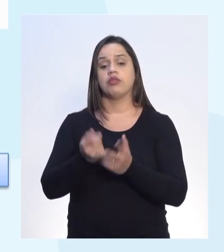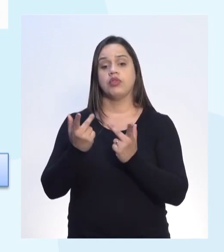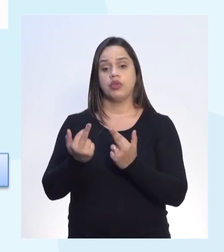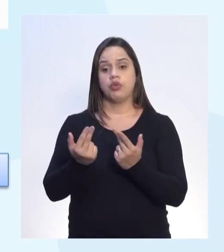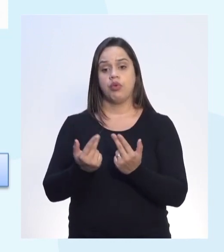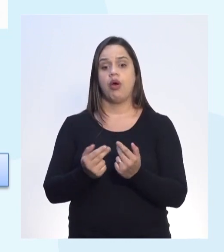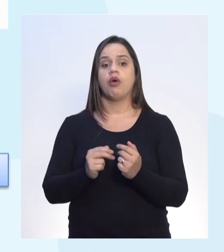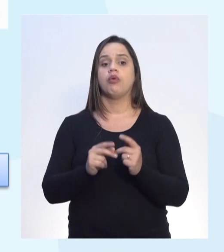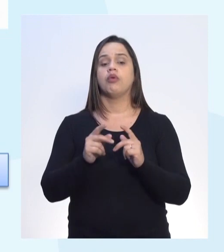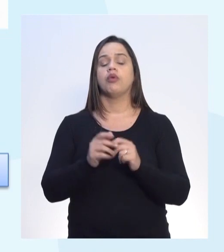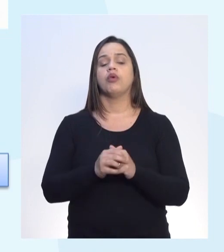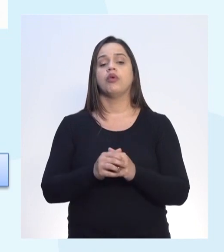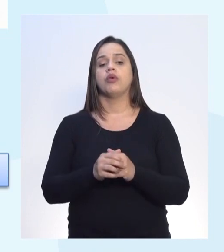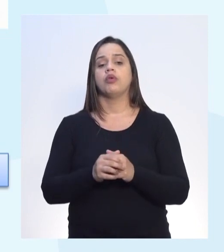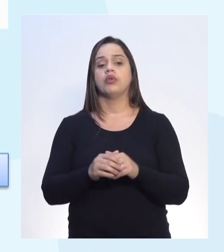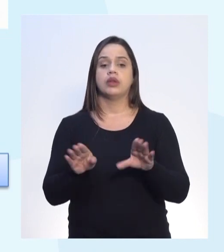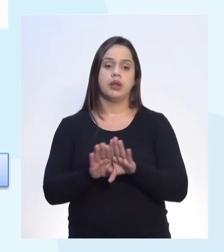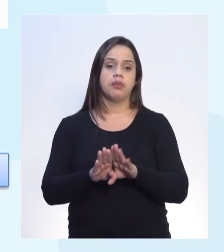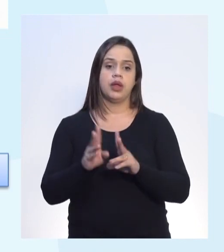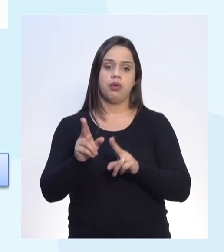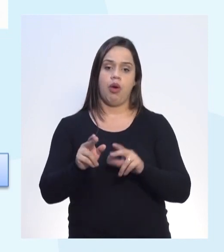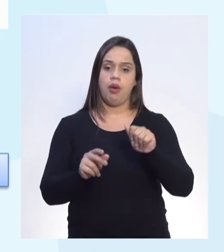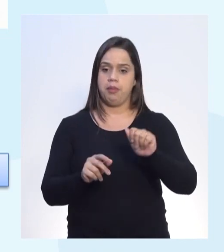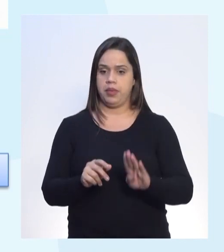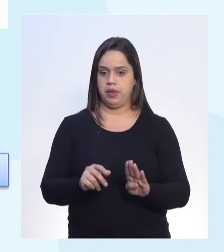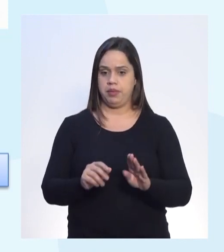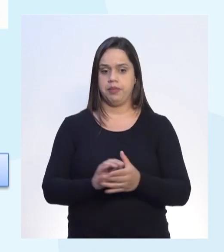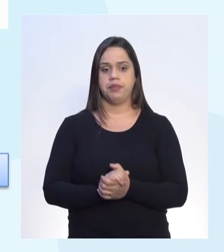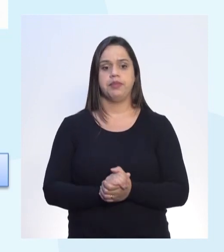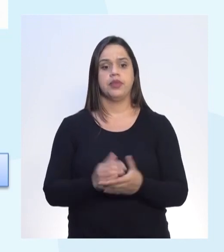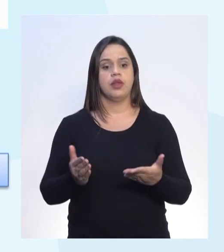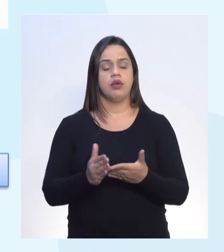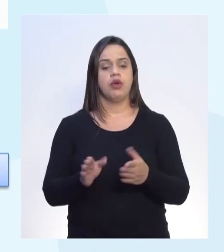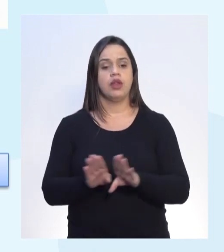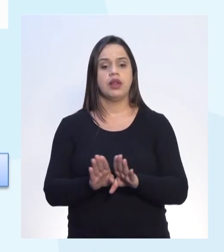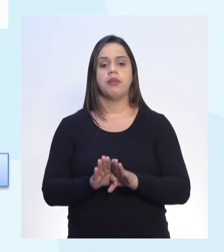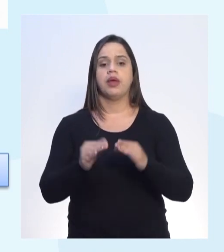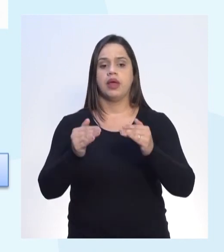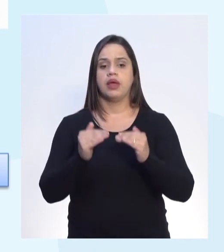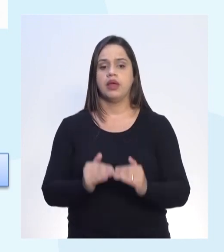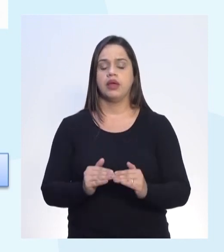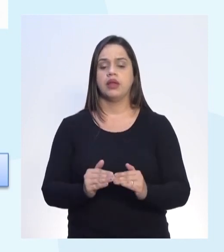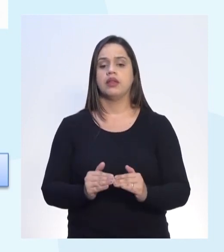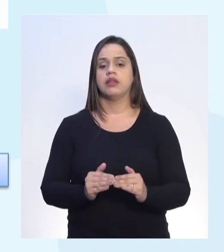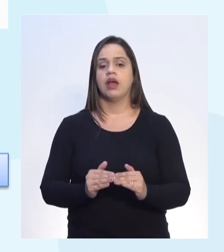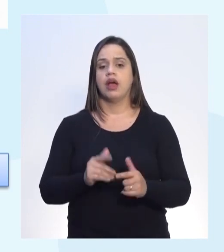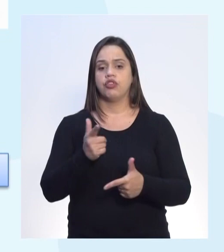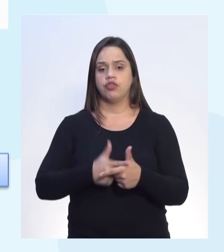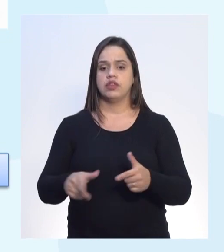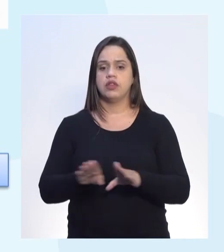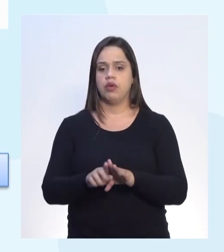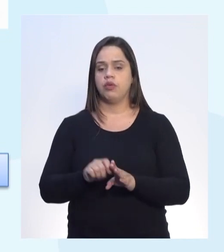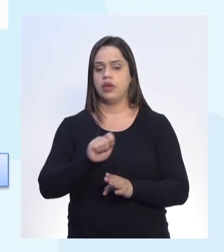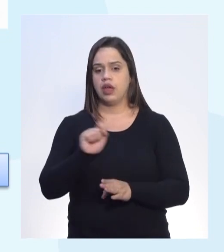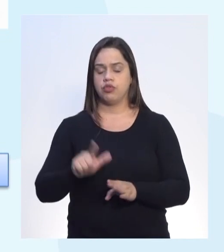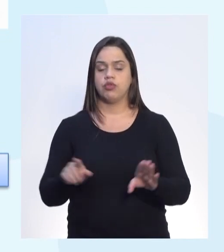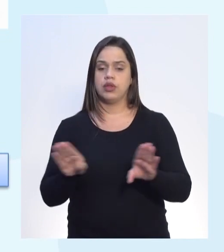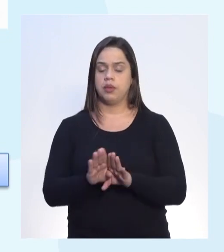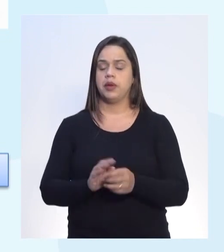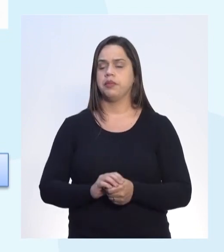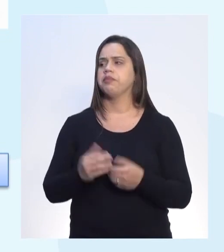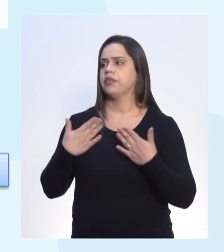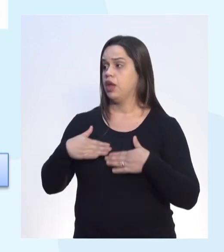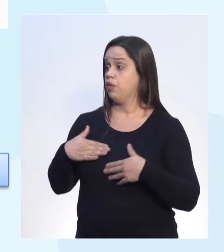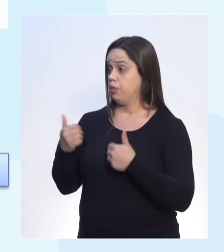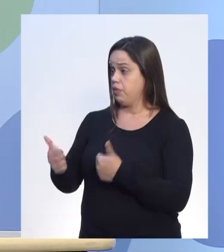da mesma forma ali na divisão. Tudo bem? Tranquilo, Jonas? Tranquilo. Só tomar esse cuidado, né,